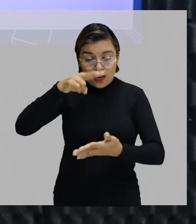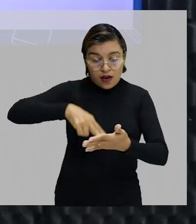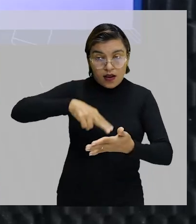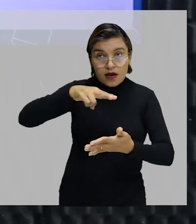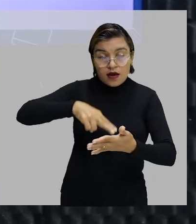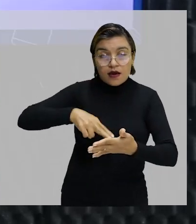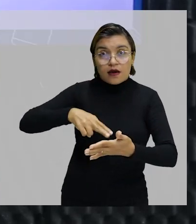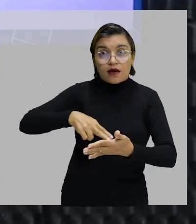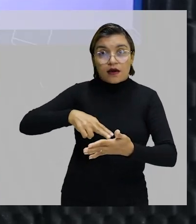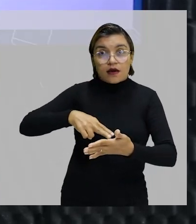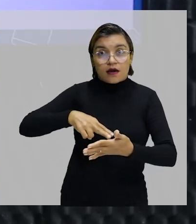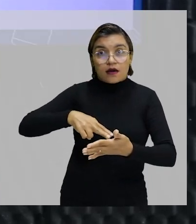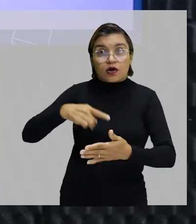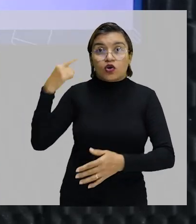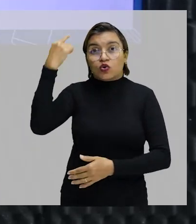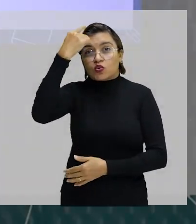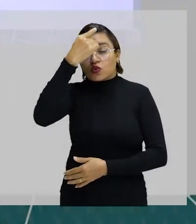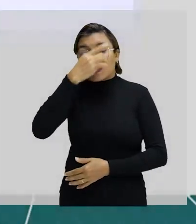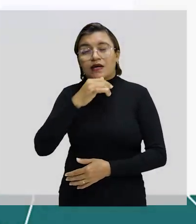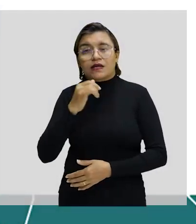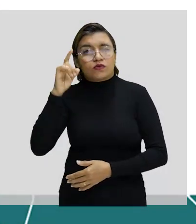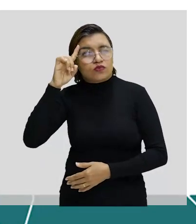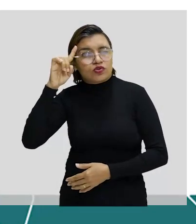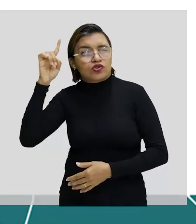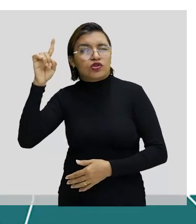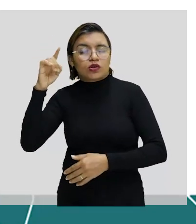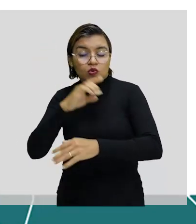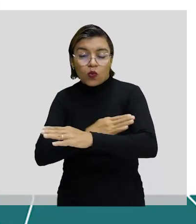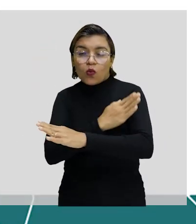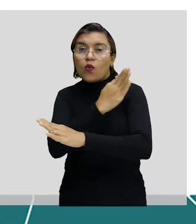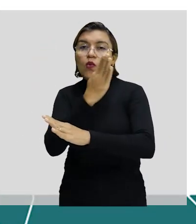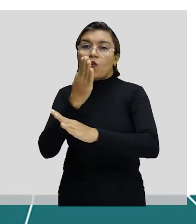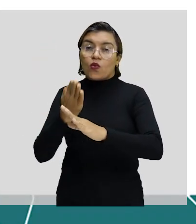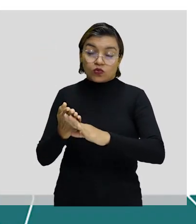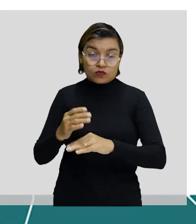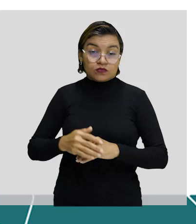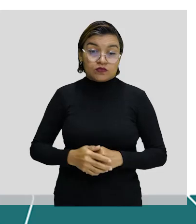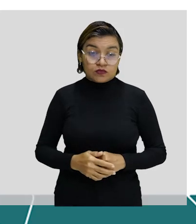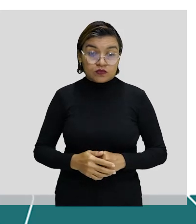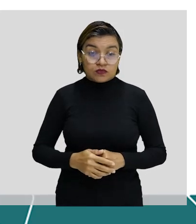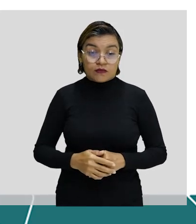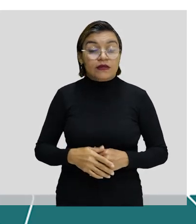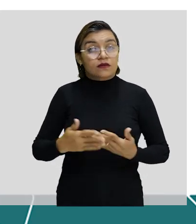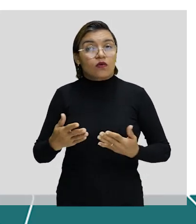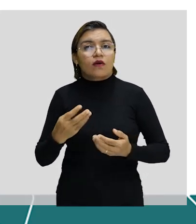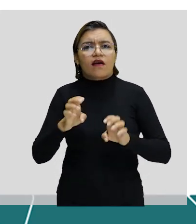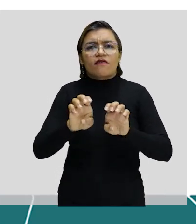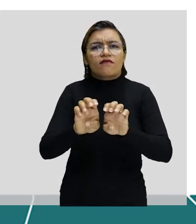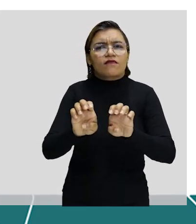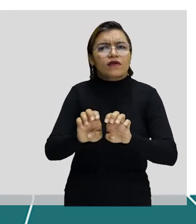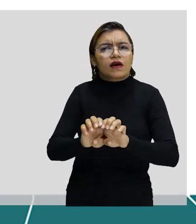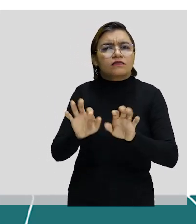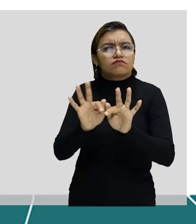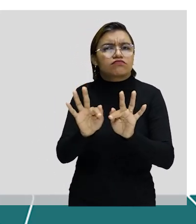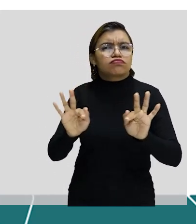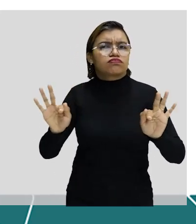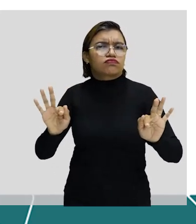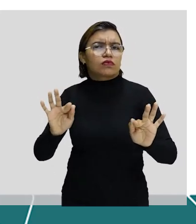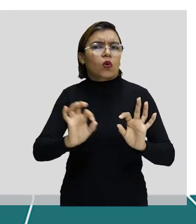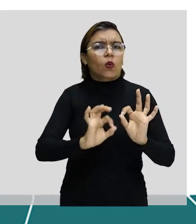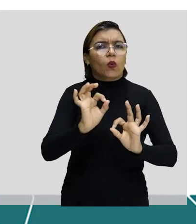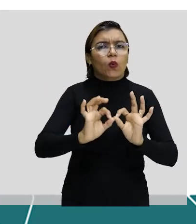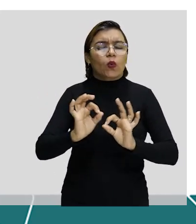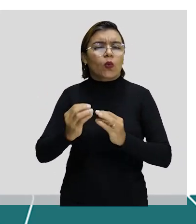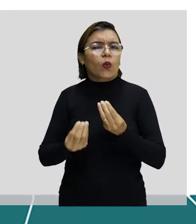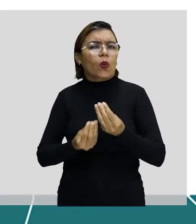Eles ouvir música raramente. Então, para eu construir essas frases no presente perfeito, eu tenho que lembrar do